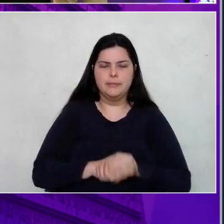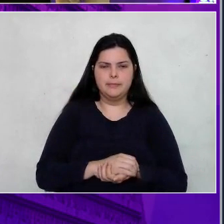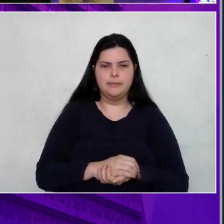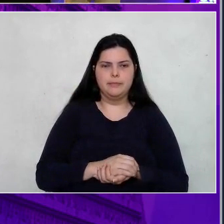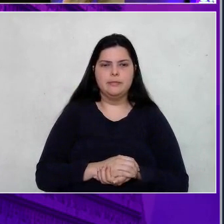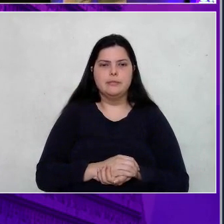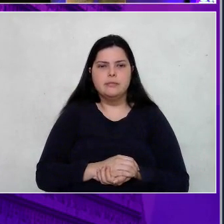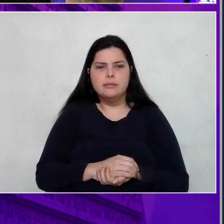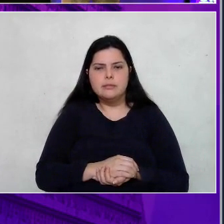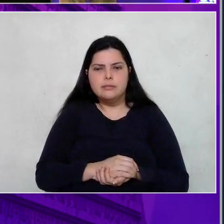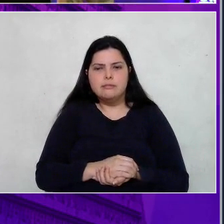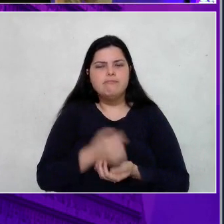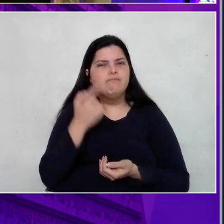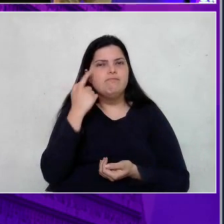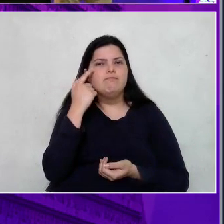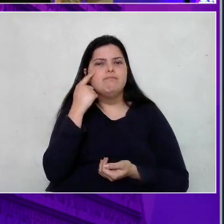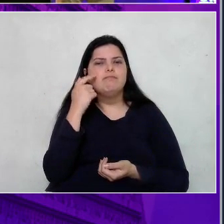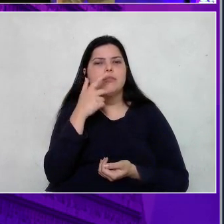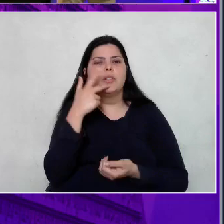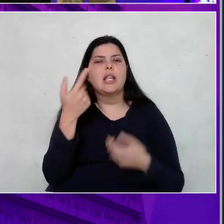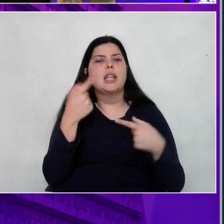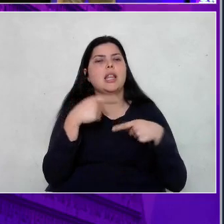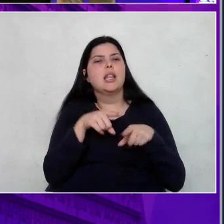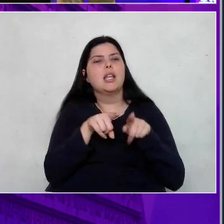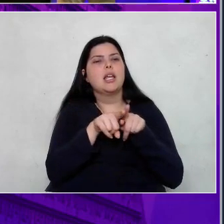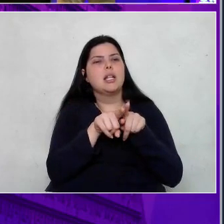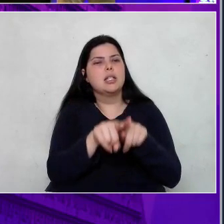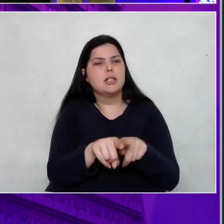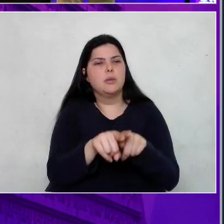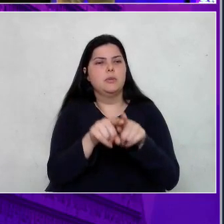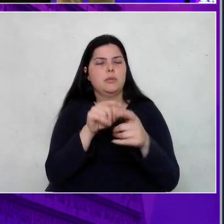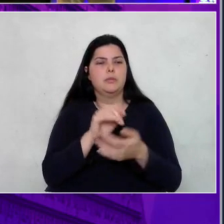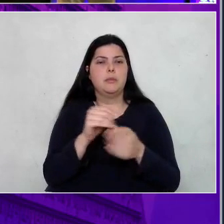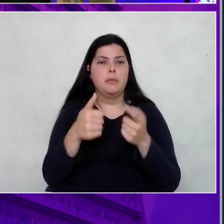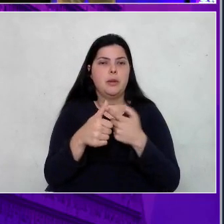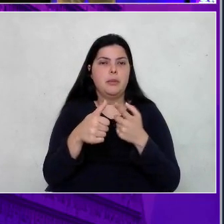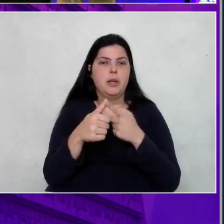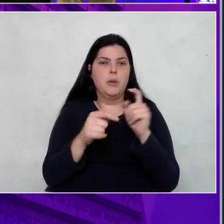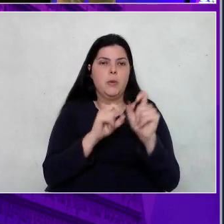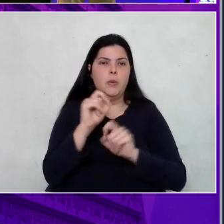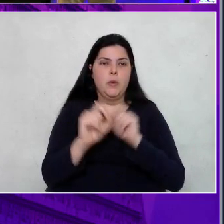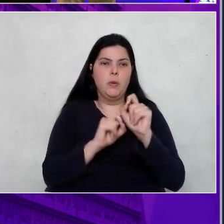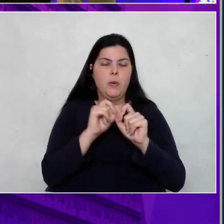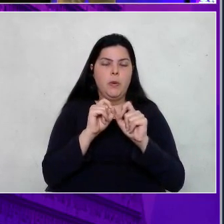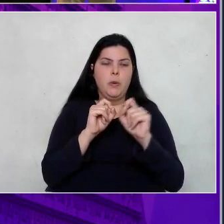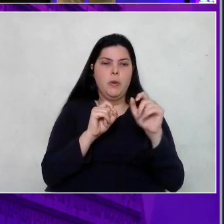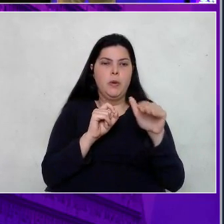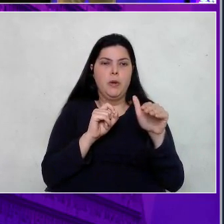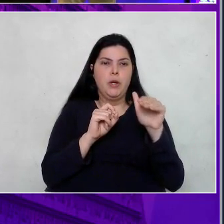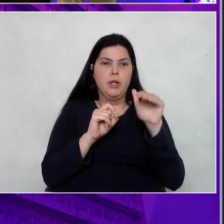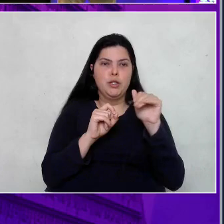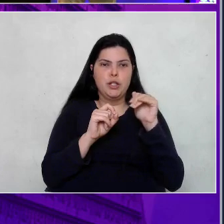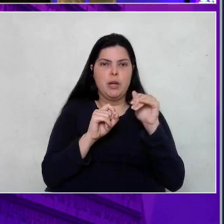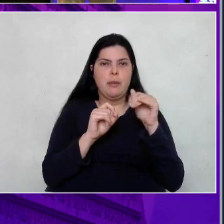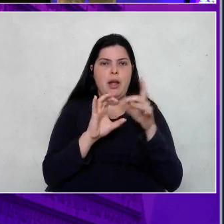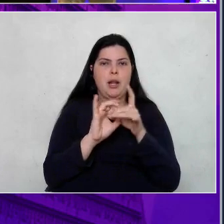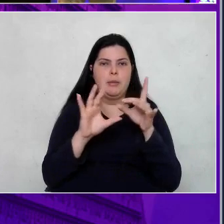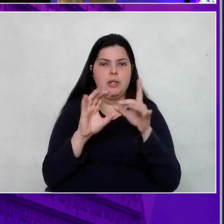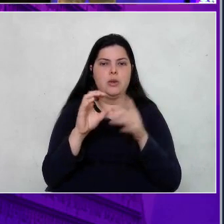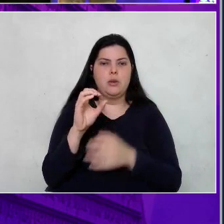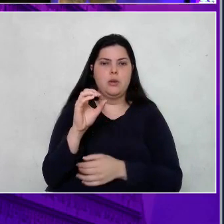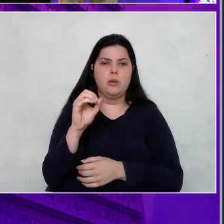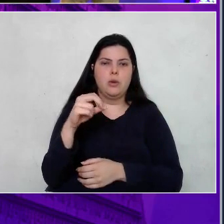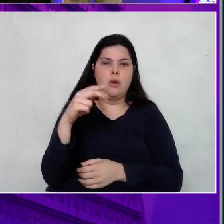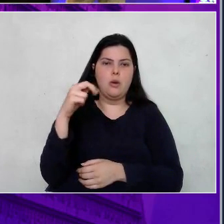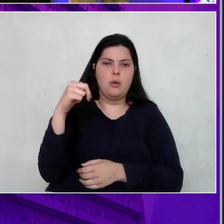E aí vamos pensar do ponto de vista da integração, tá? A primeira coisa, fazer a chamada, ter a chave de autenticação do OpenAI. Então, você tem que ter